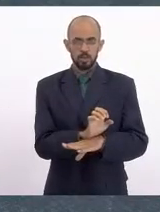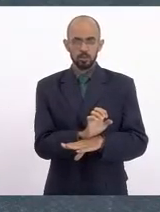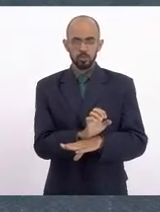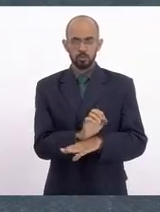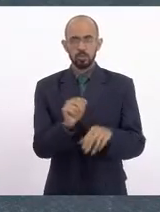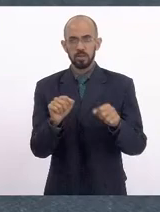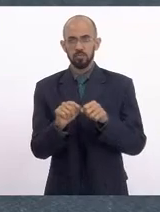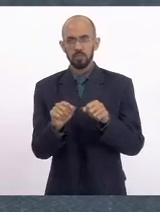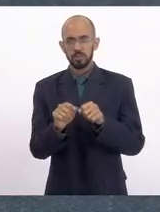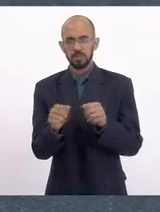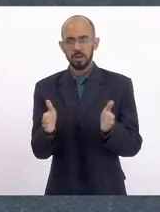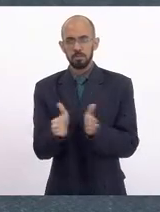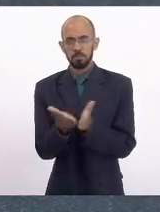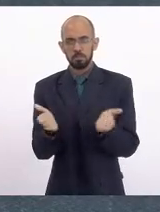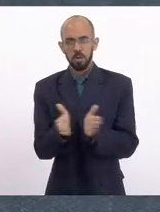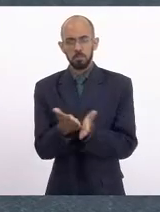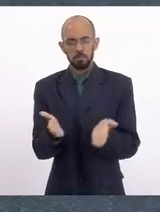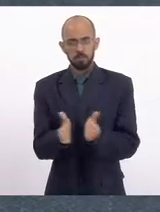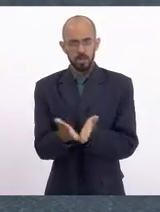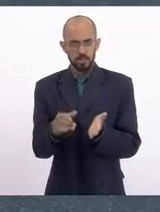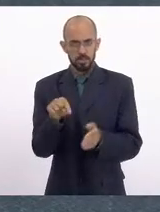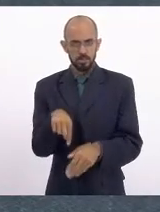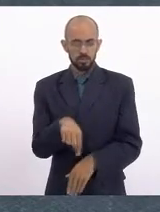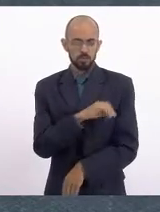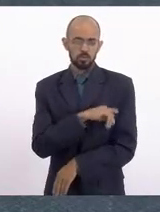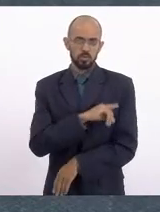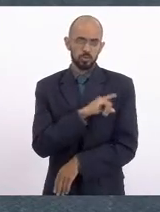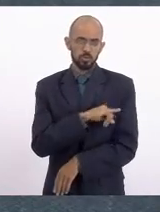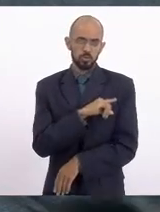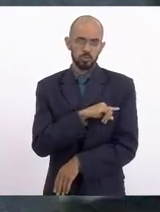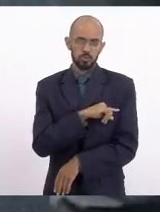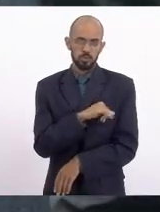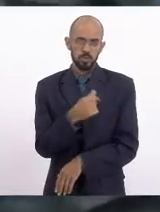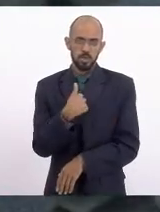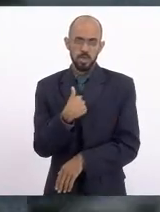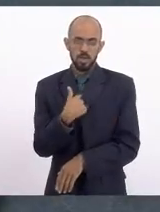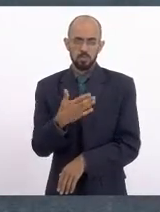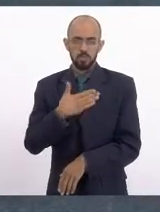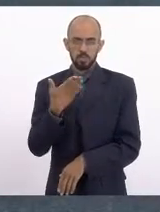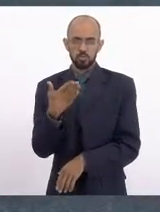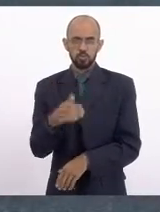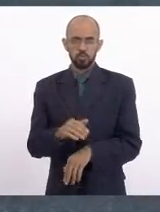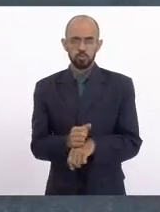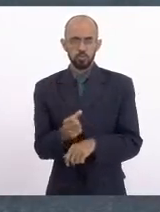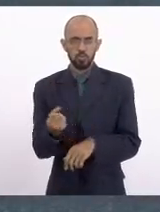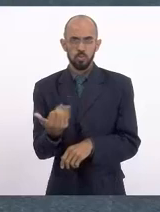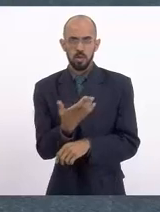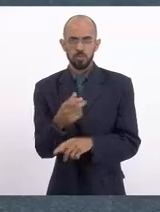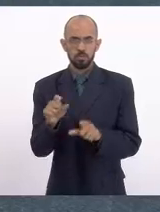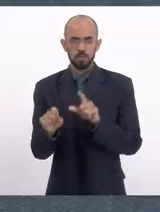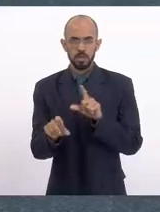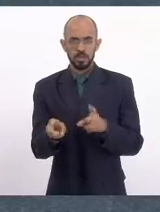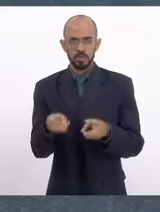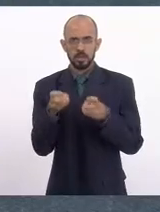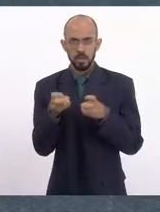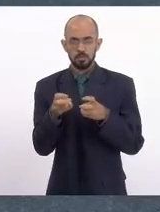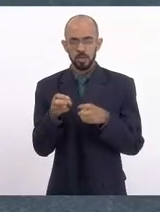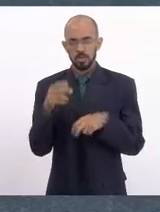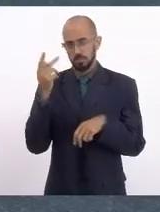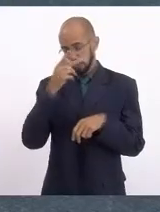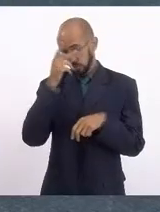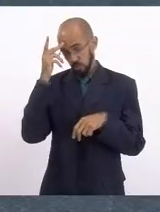Janeiro a miséria EA pobreza então eu me assusto quando as pessoas ainda